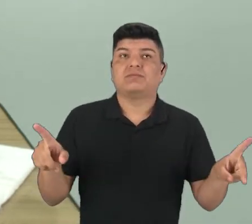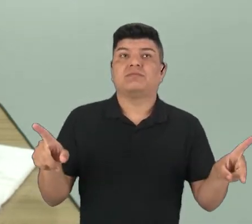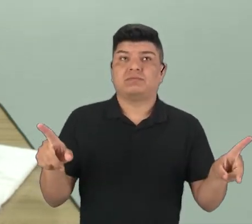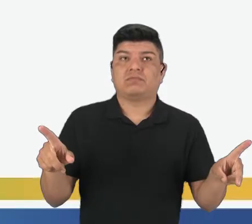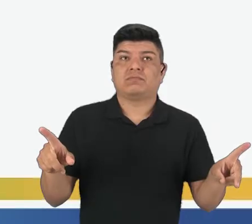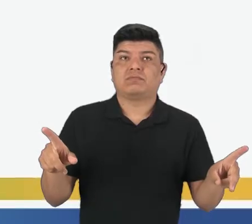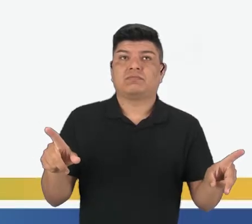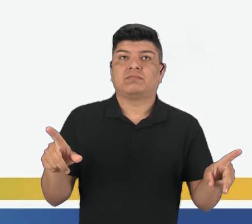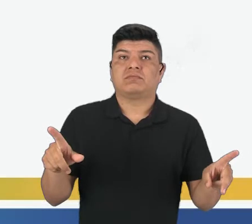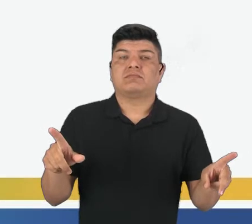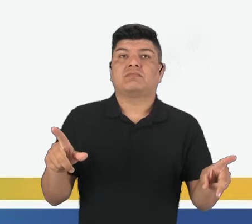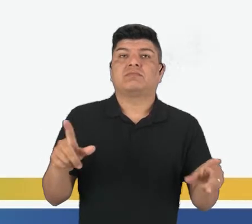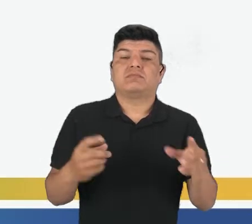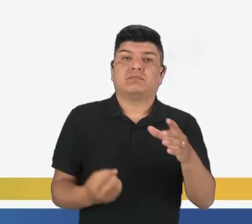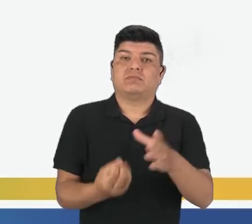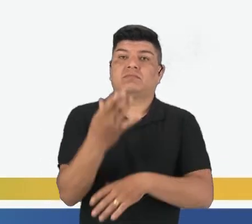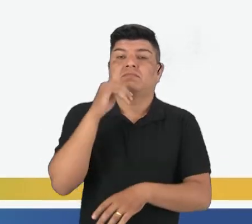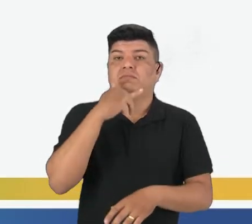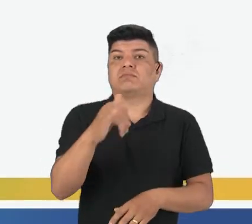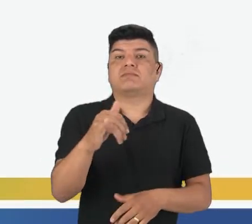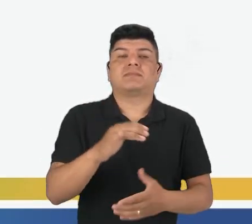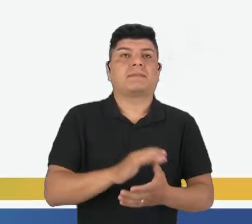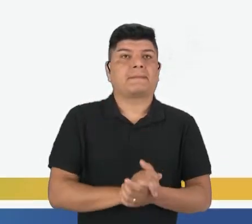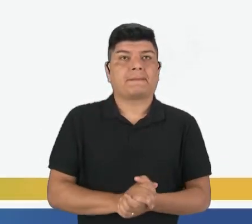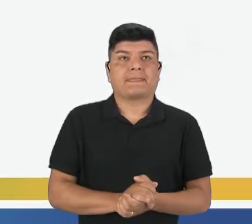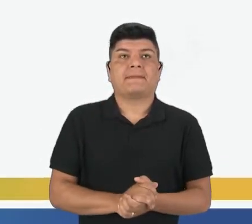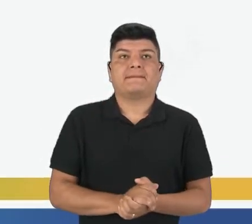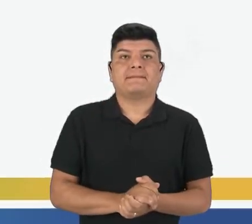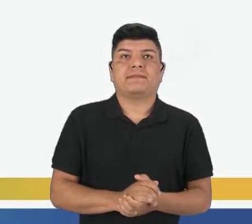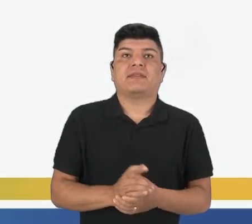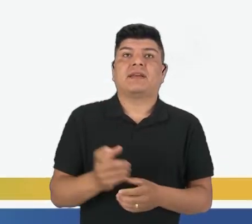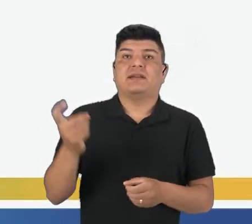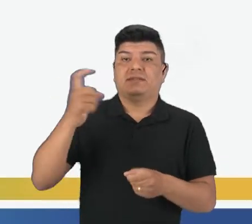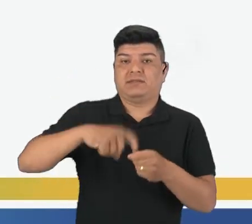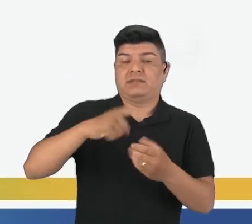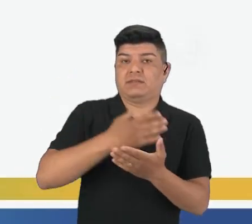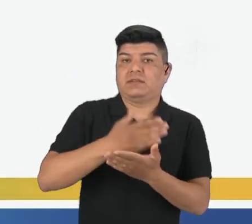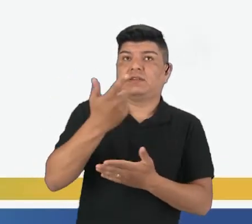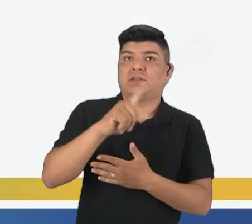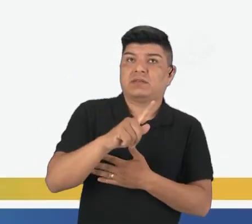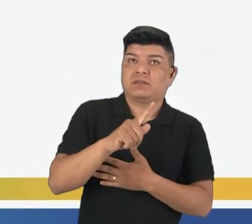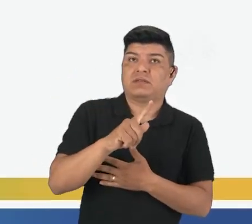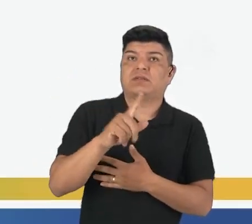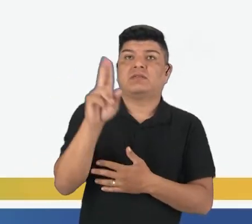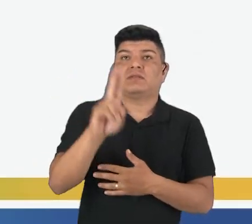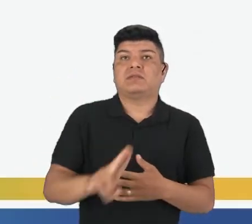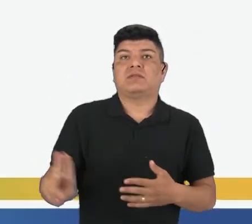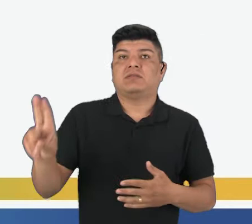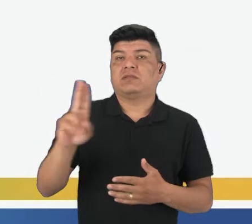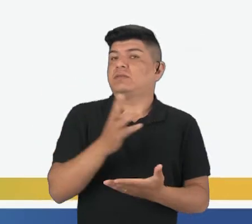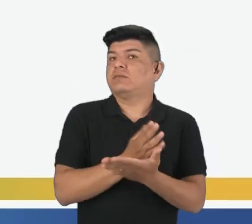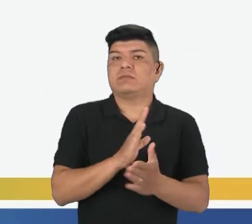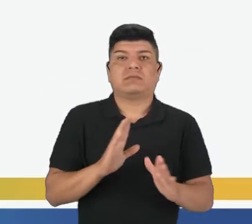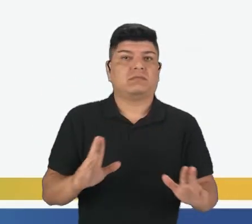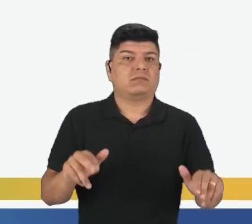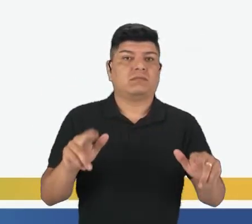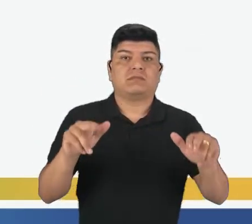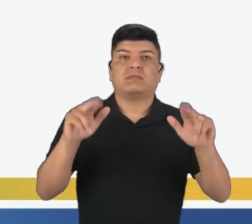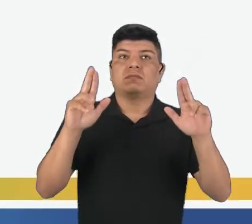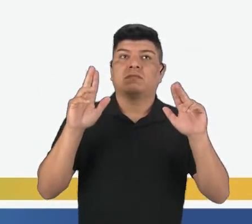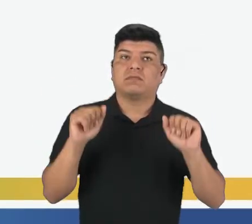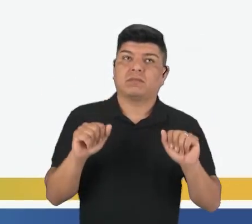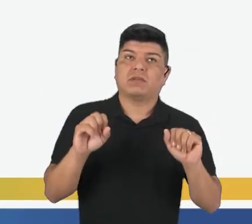as fontes de energias. As fontes de energias renováveis utilizam recursos que não se esgotam ou que